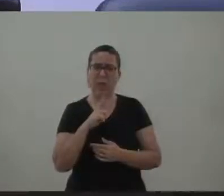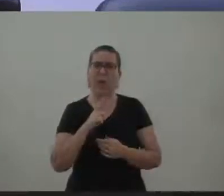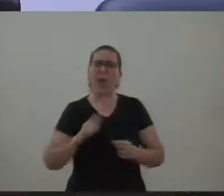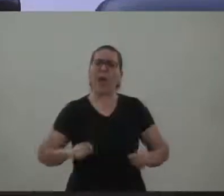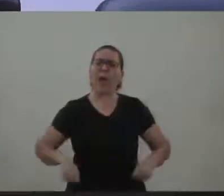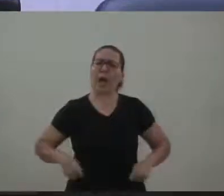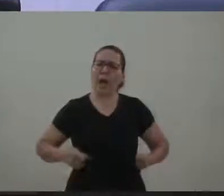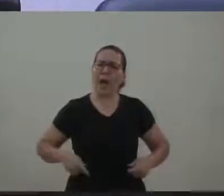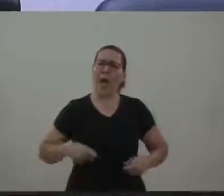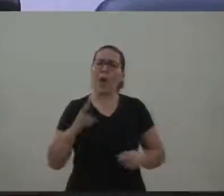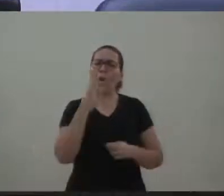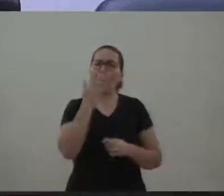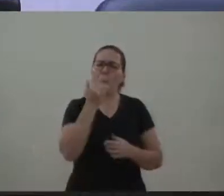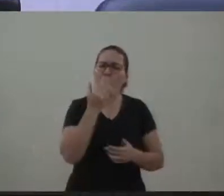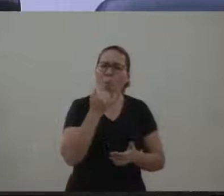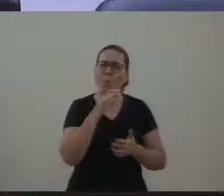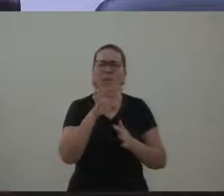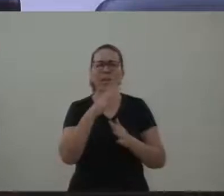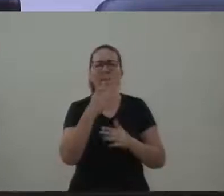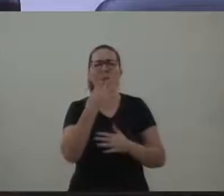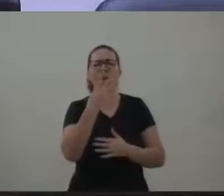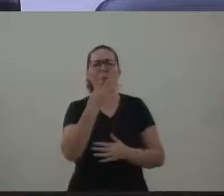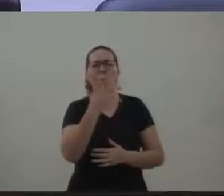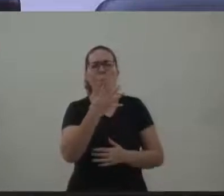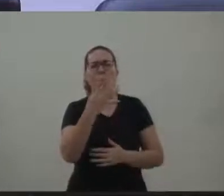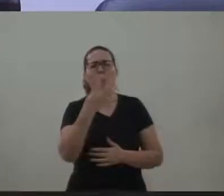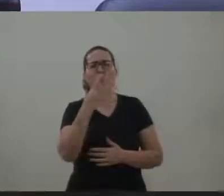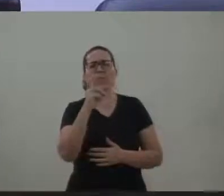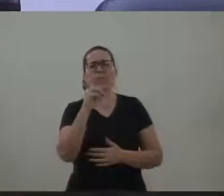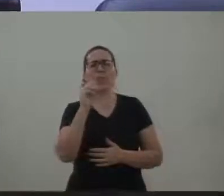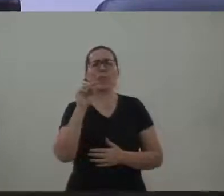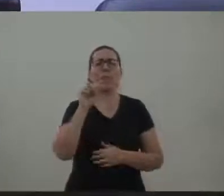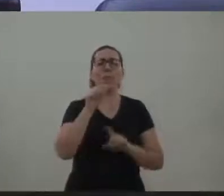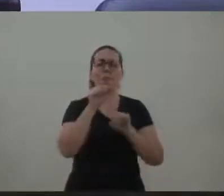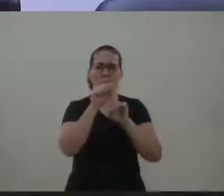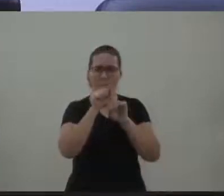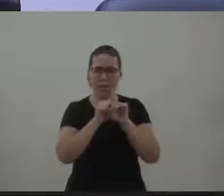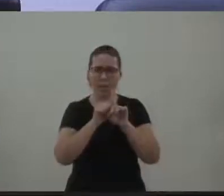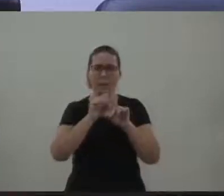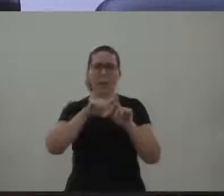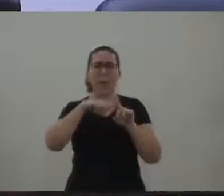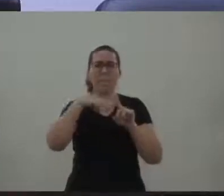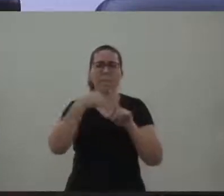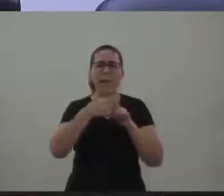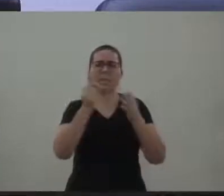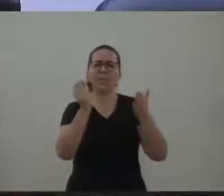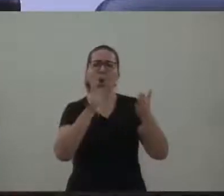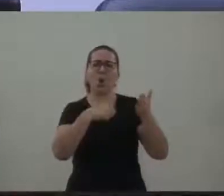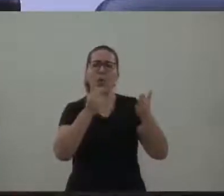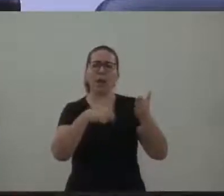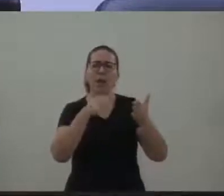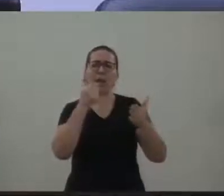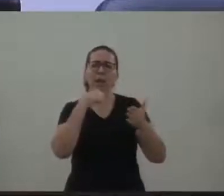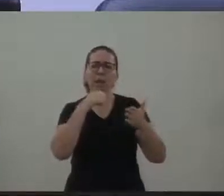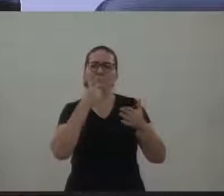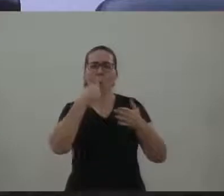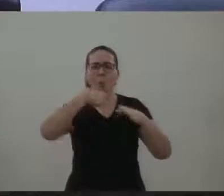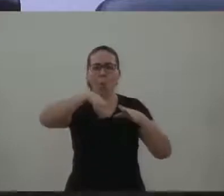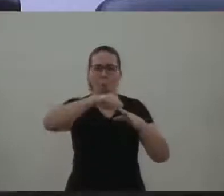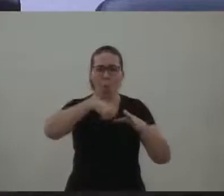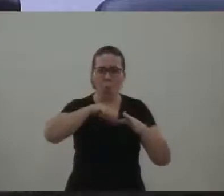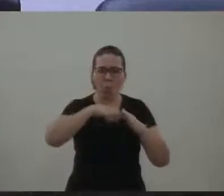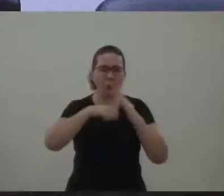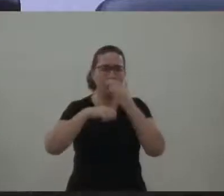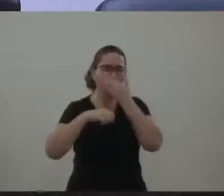gastando dinheiro com a merenda, que é em torno de 450 mil mês, mais o contrato das merendeiras, mais 100 mil reais por mês,